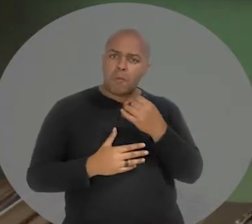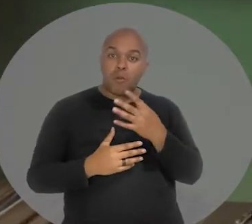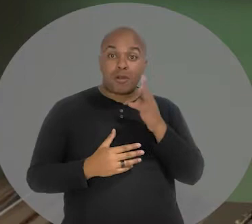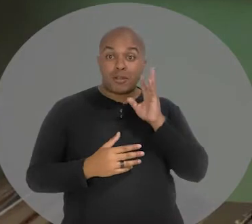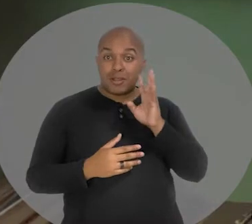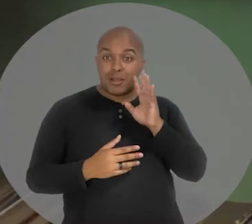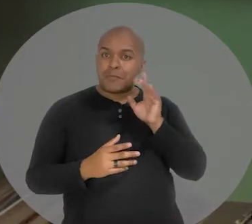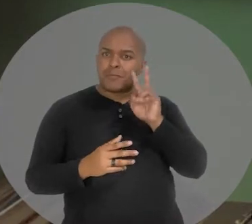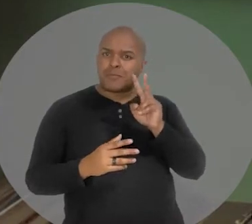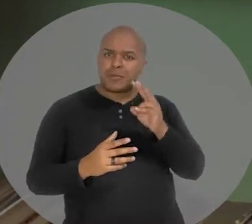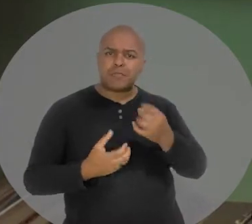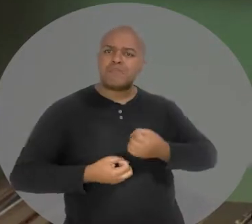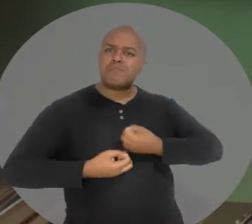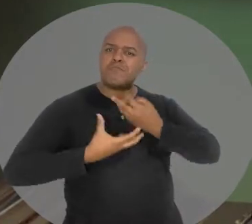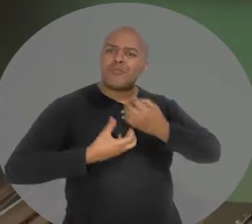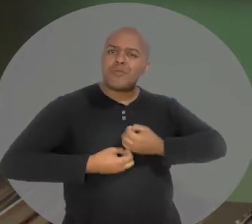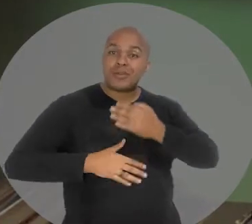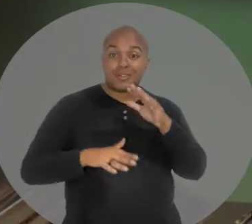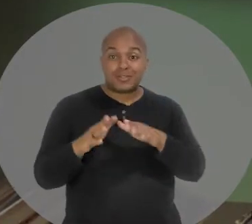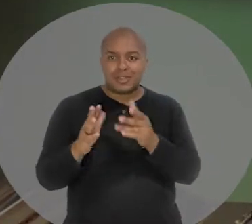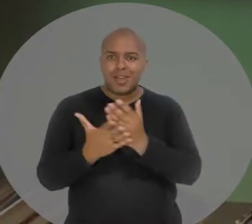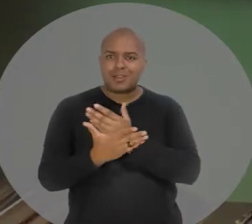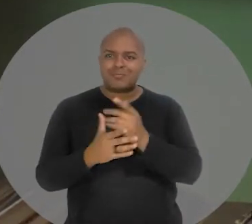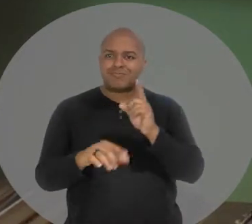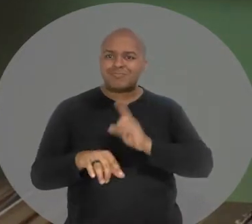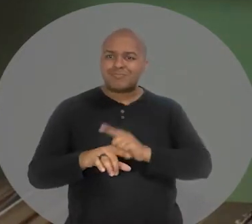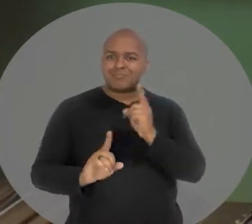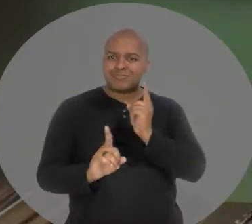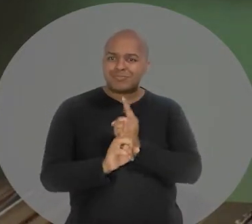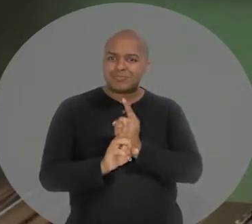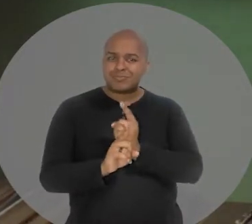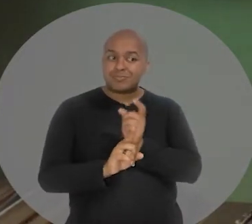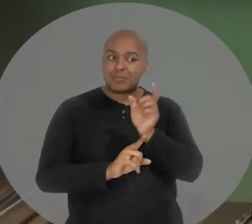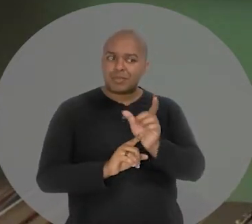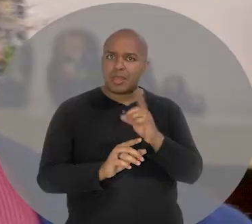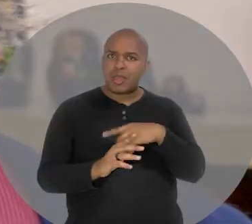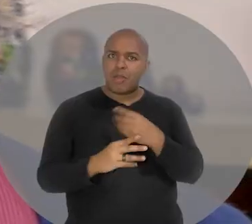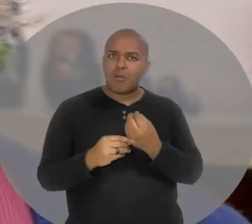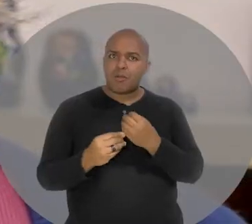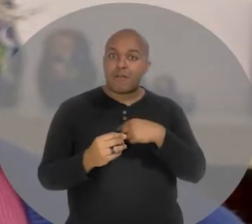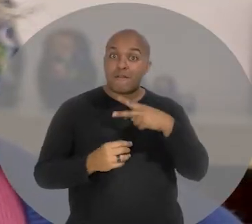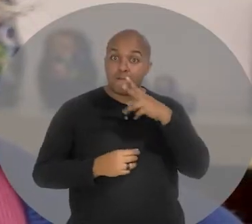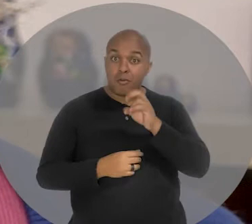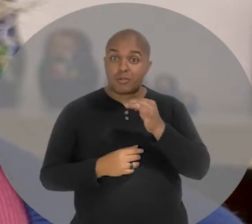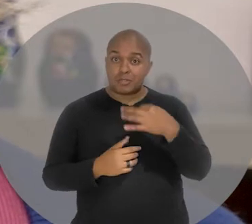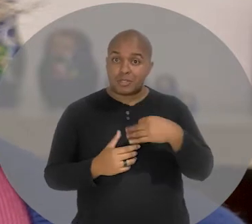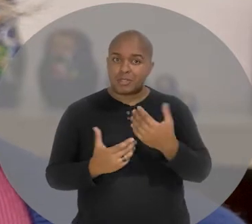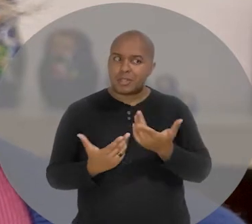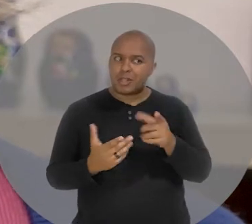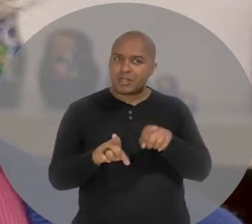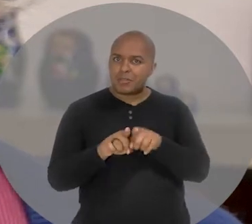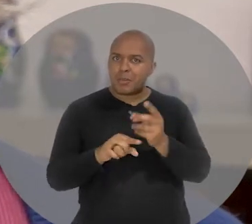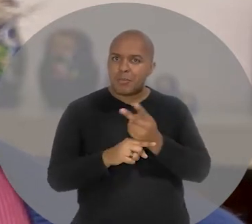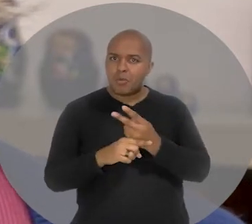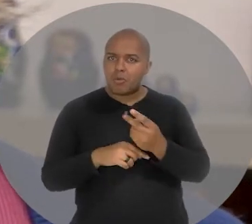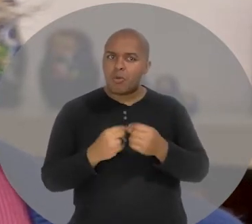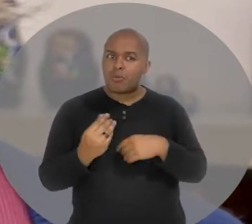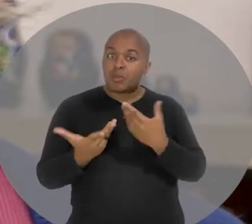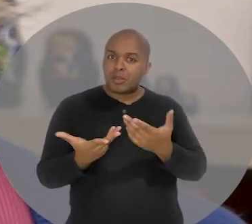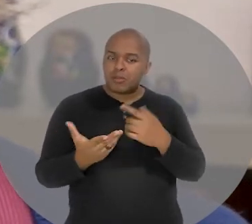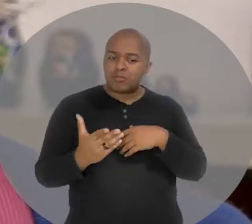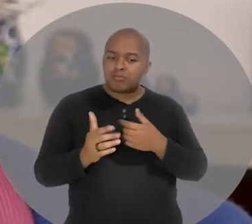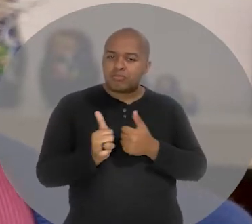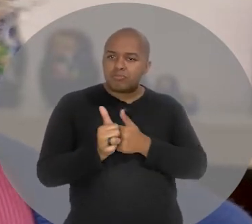muito poética em muitos momentos, é tão forte. E ela busca, então, um